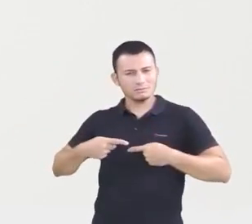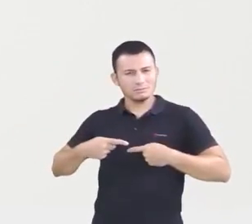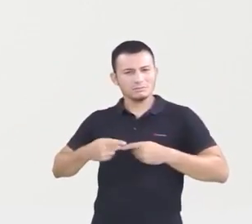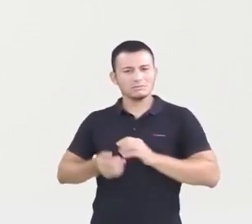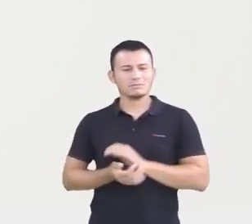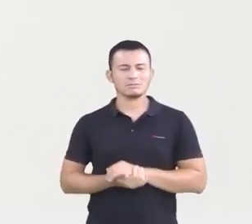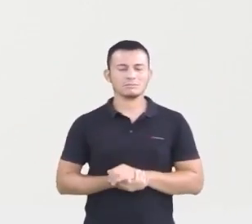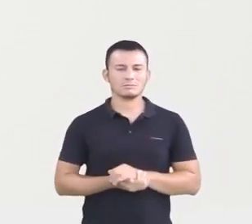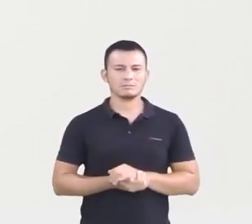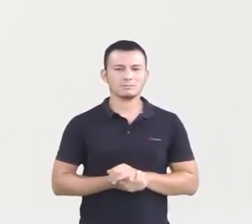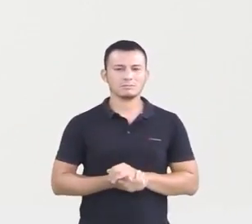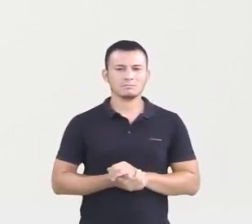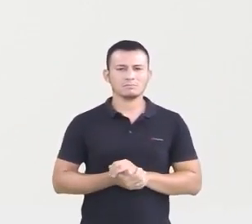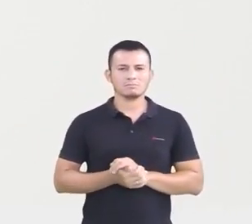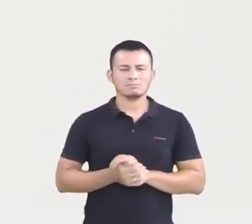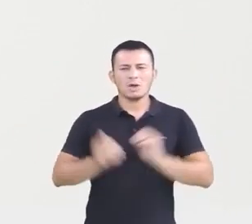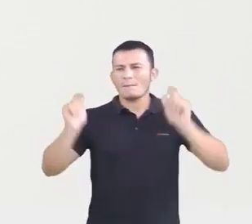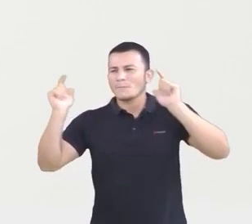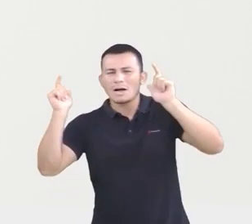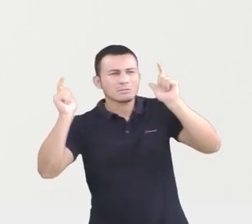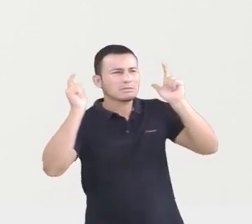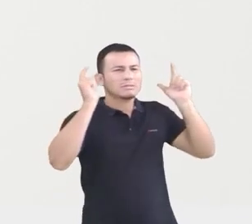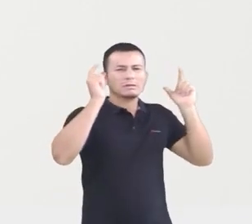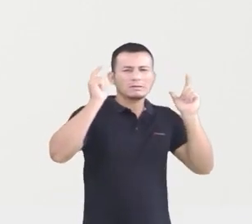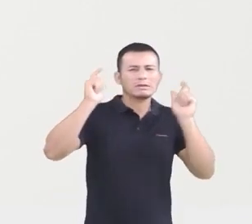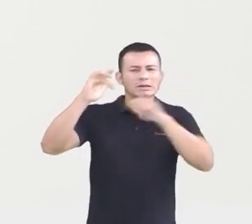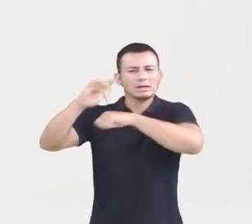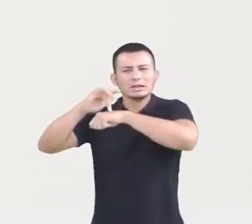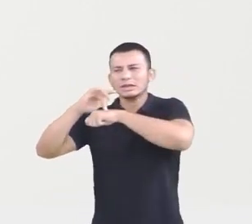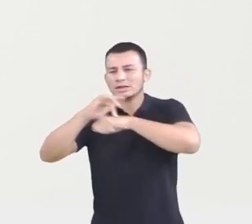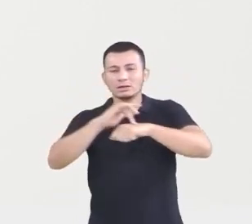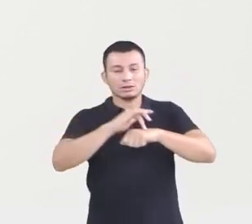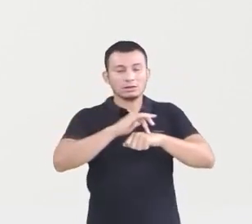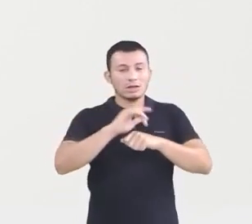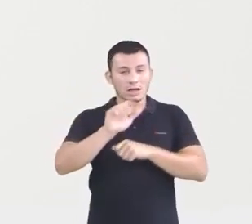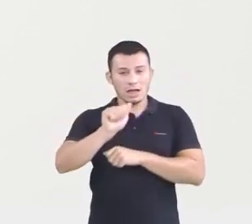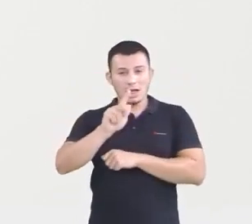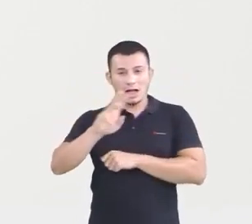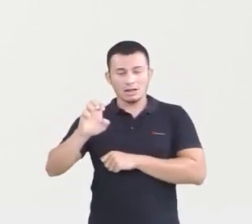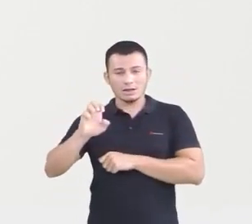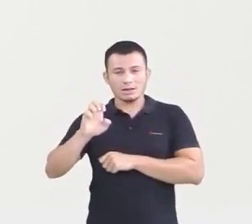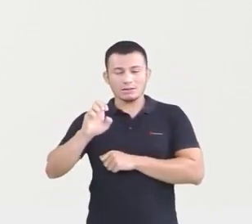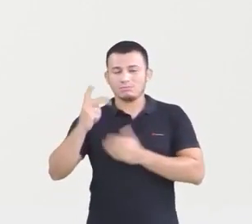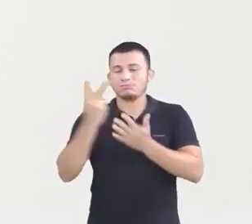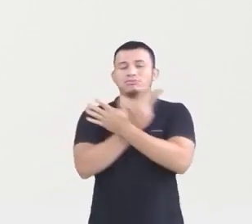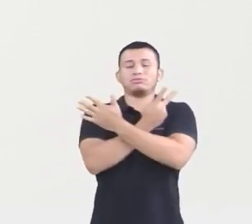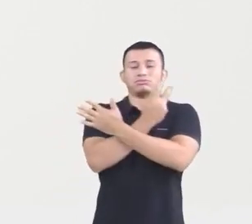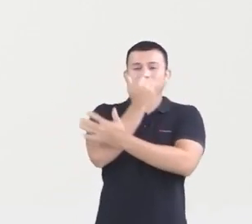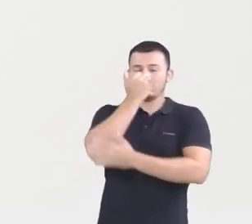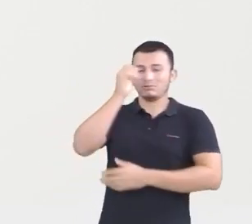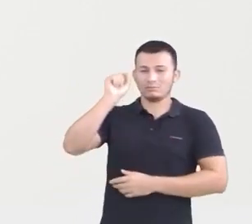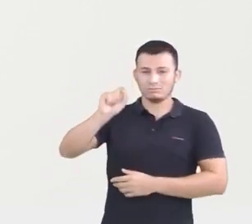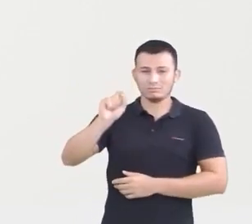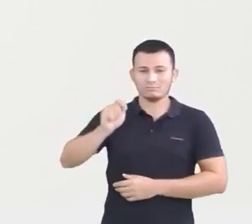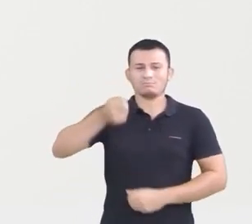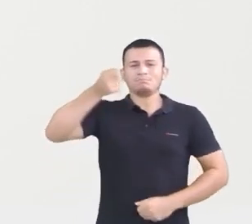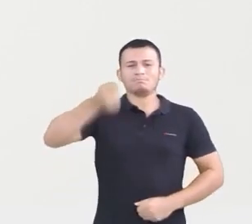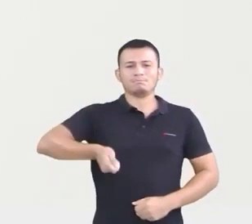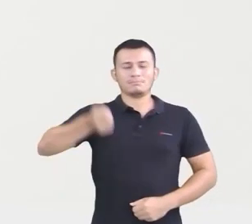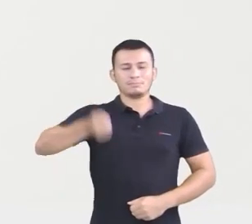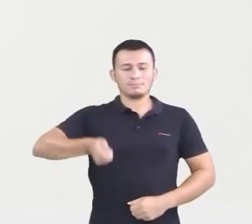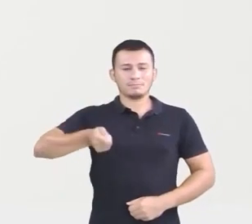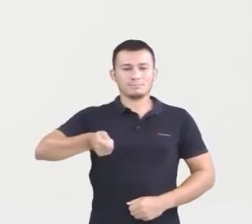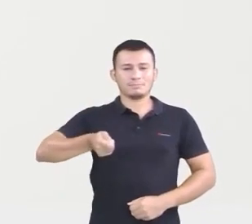Vivendo aventuras impossíveis e absurdas, Alice acaba fazendo parte de um julgamento e sendo condenada à morte